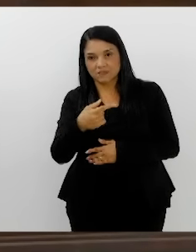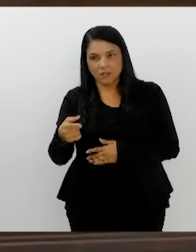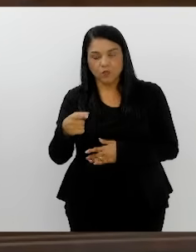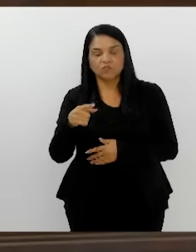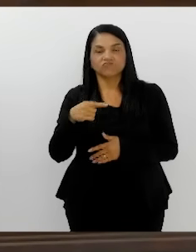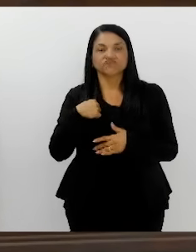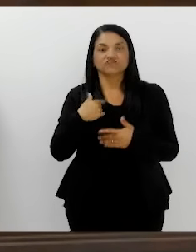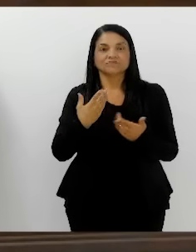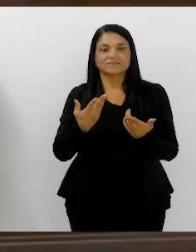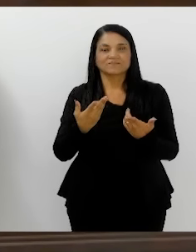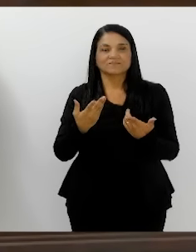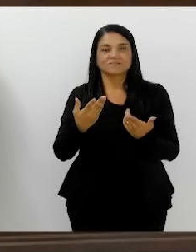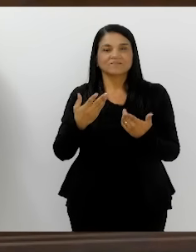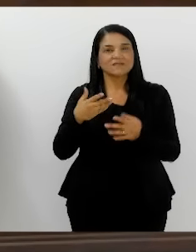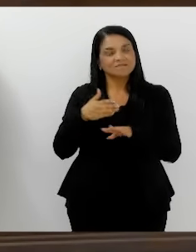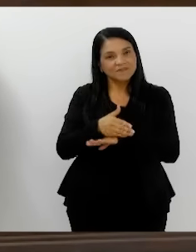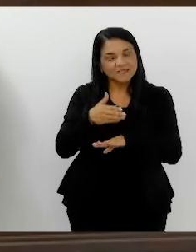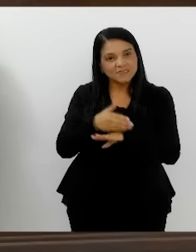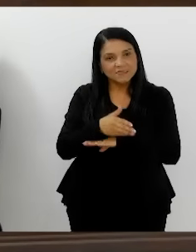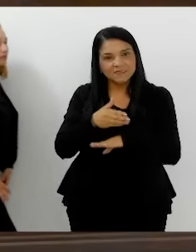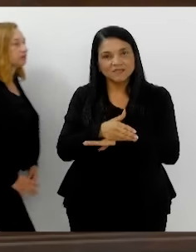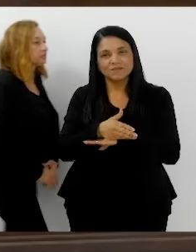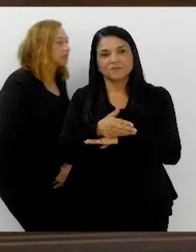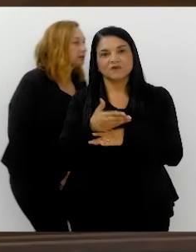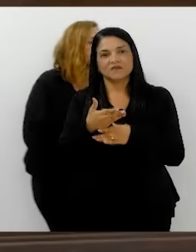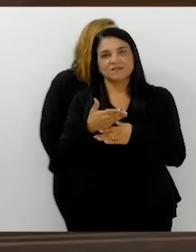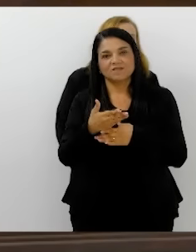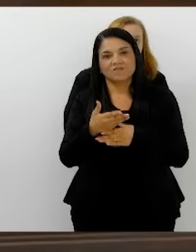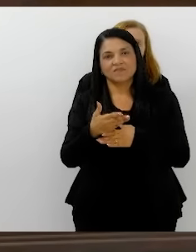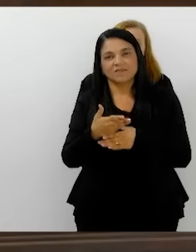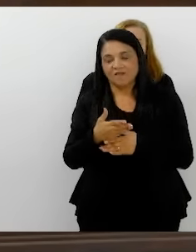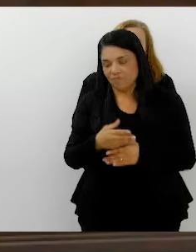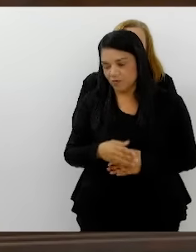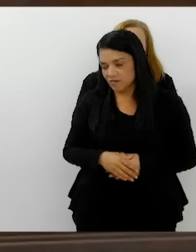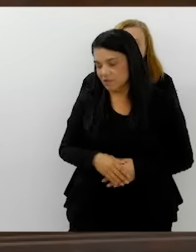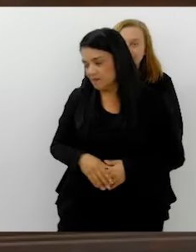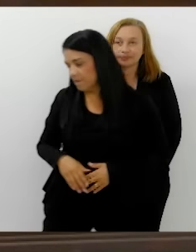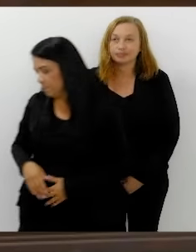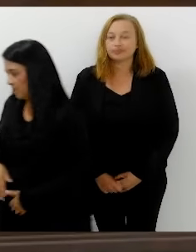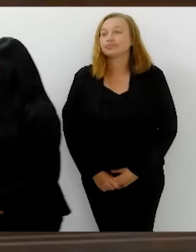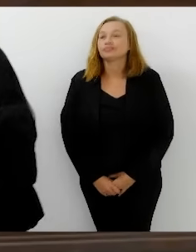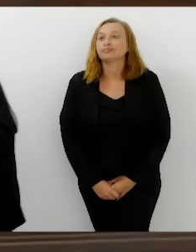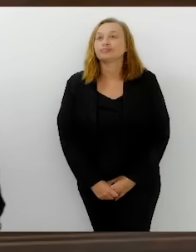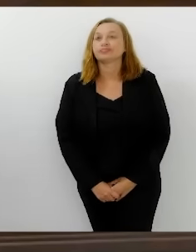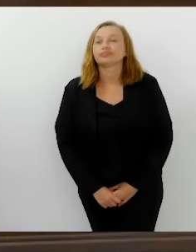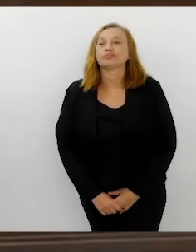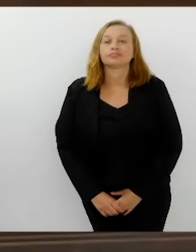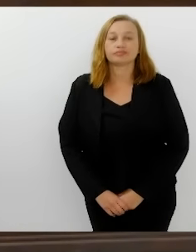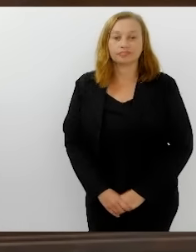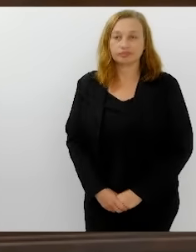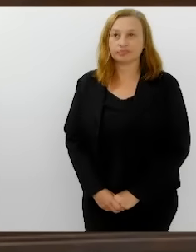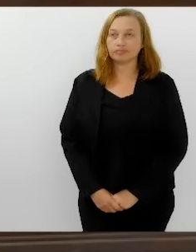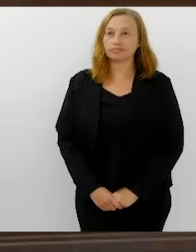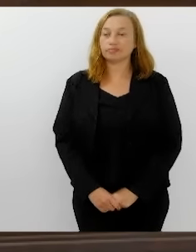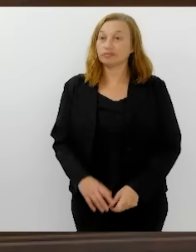vezes que esse escravo faz a sua consagração junto a Padre Ricardo Basso, esse escravo